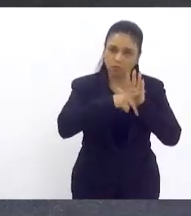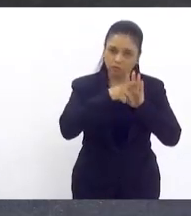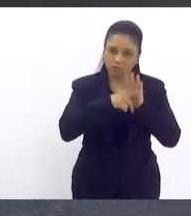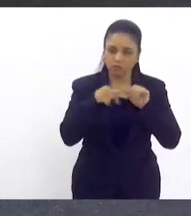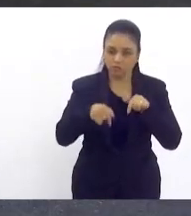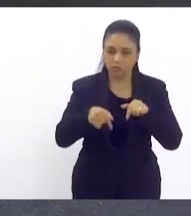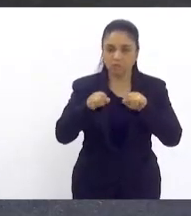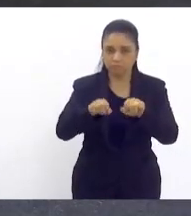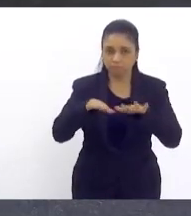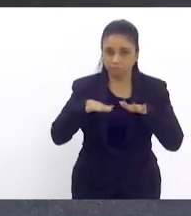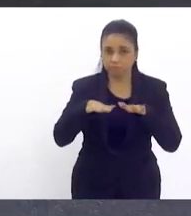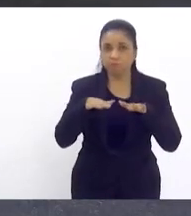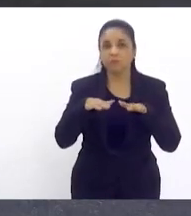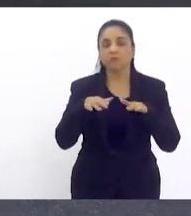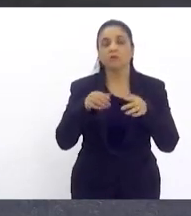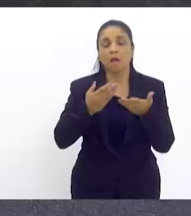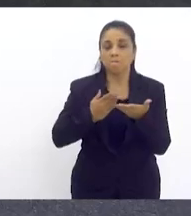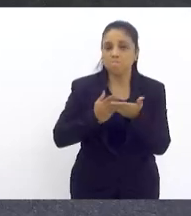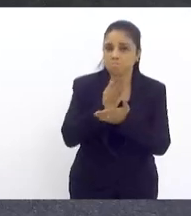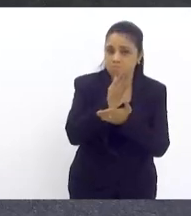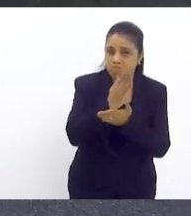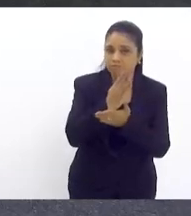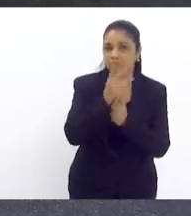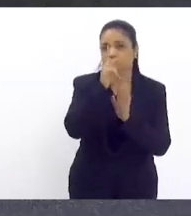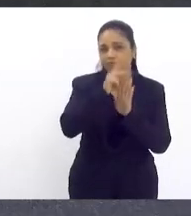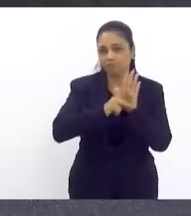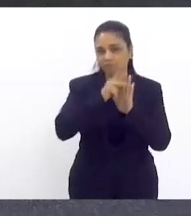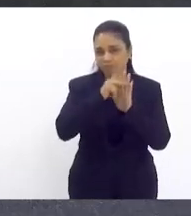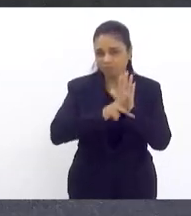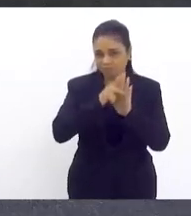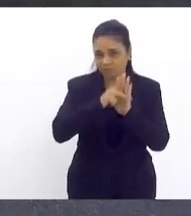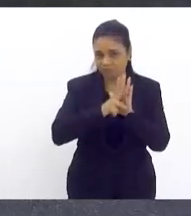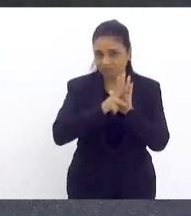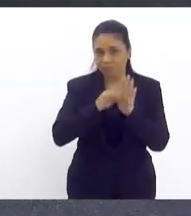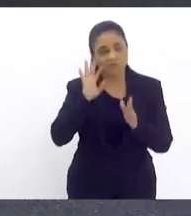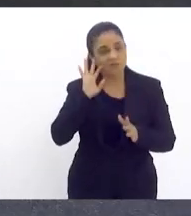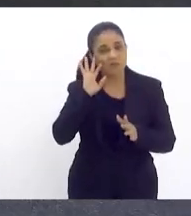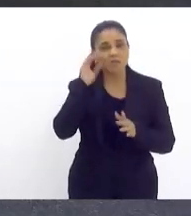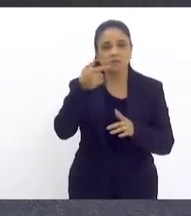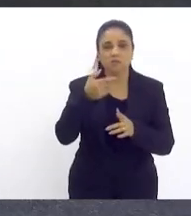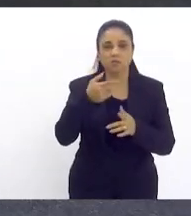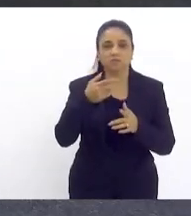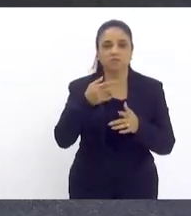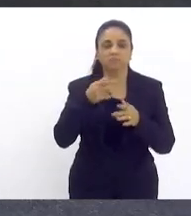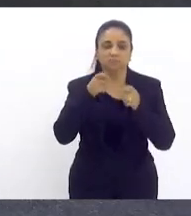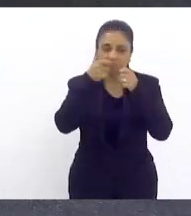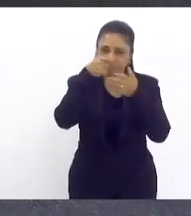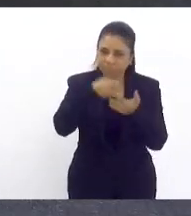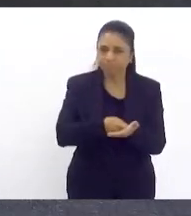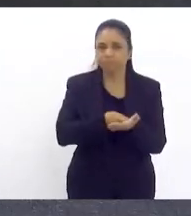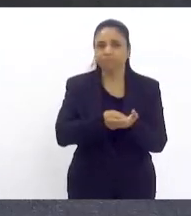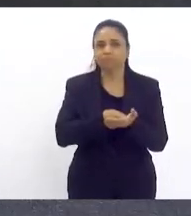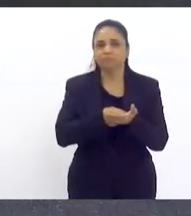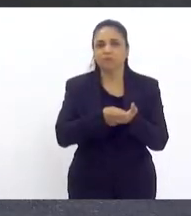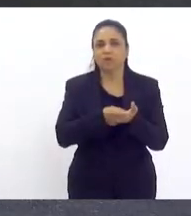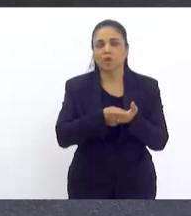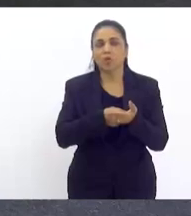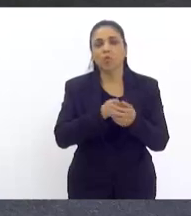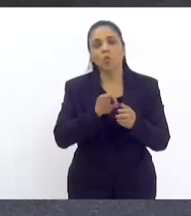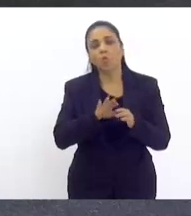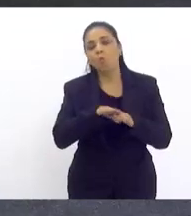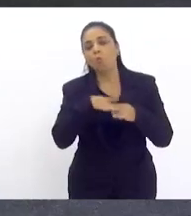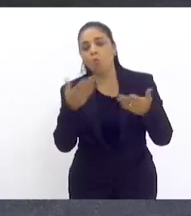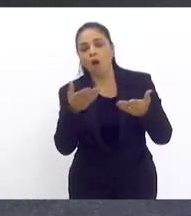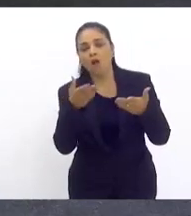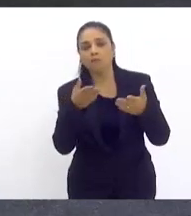que imediatamente Após a aprovação do projeto a gente resolva de uma forma definitiva quais serão as frentes que